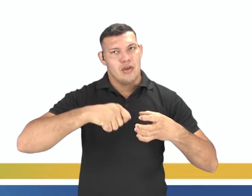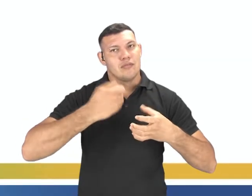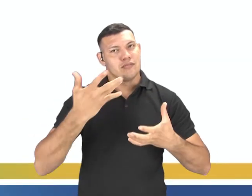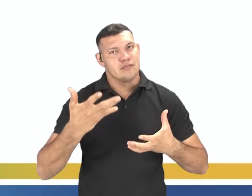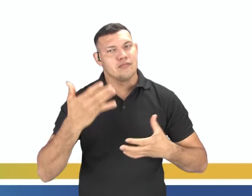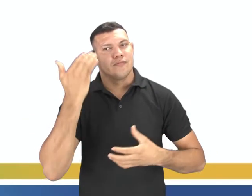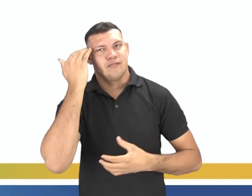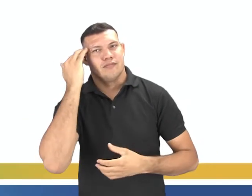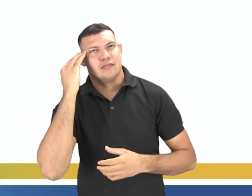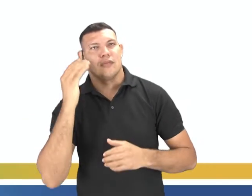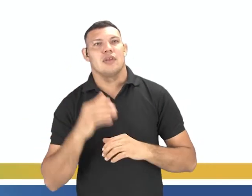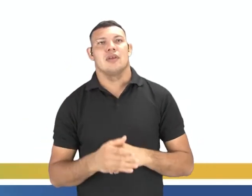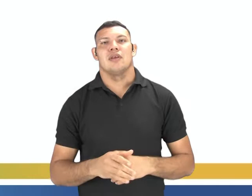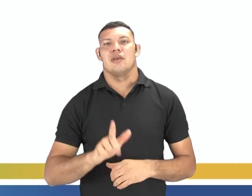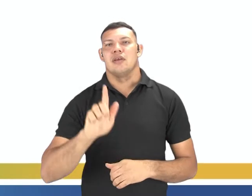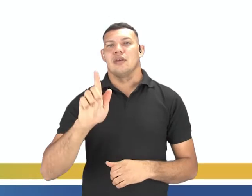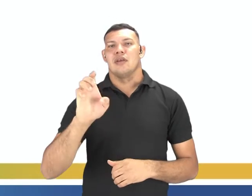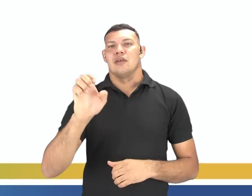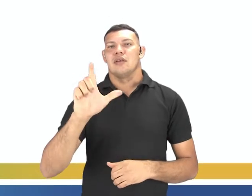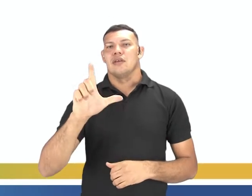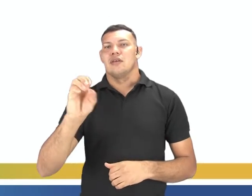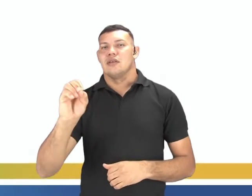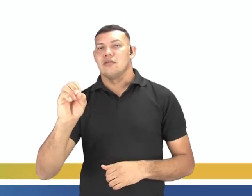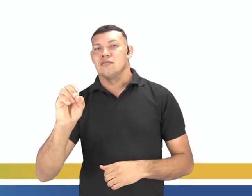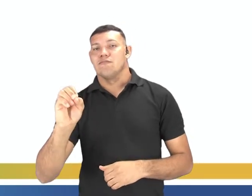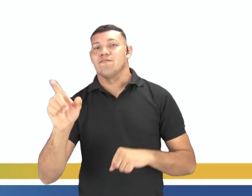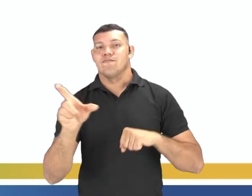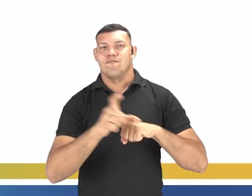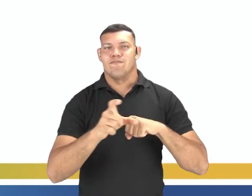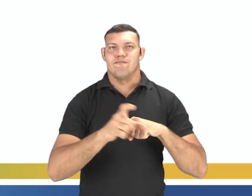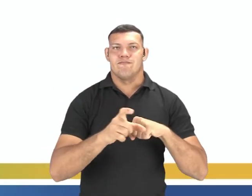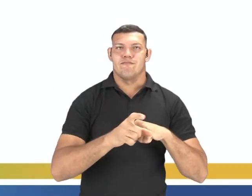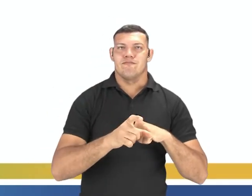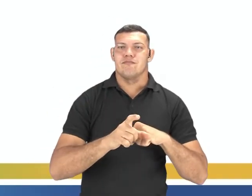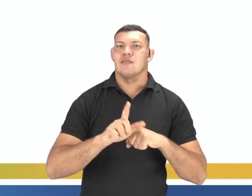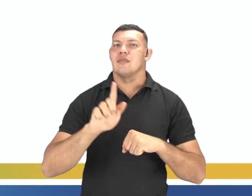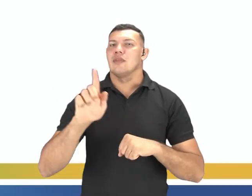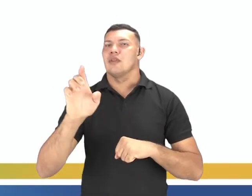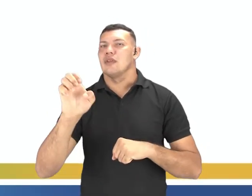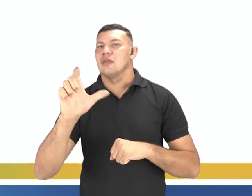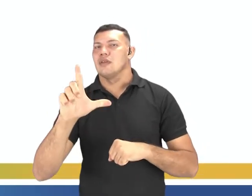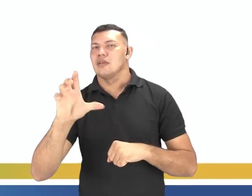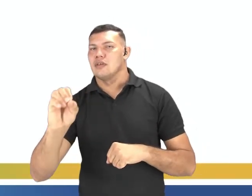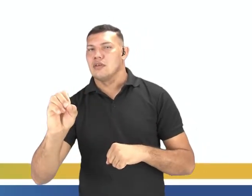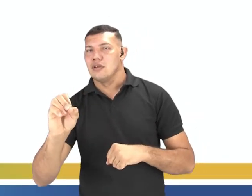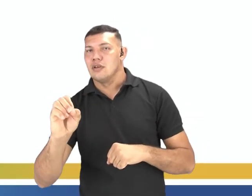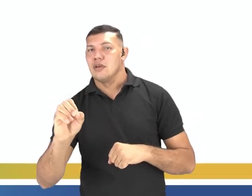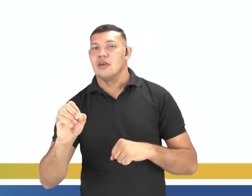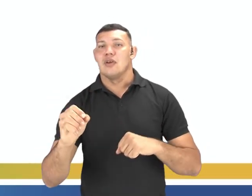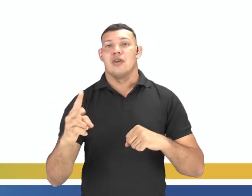Gelo, substantivo, e gelo, verbo, no mesmo caso. Começo,